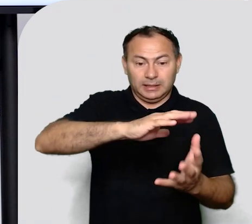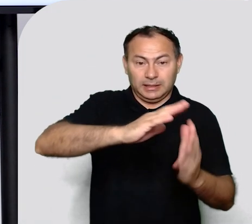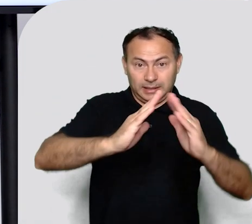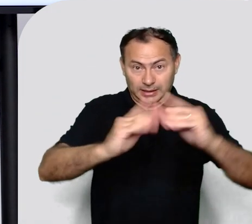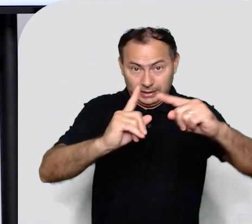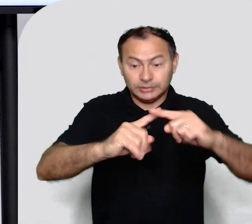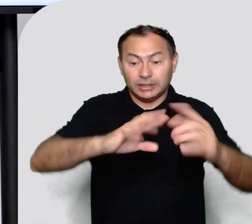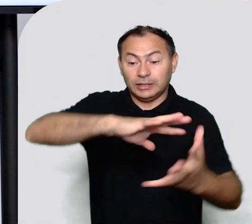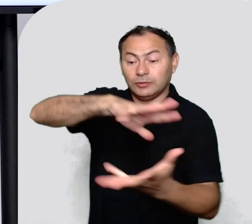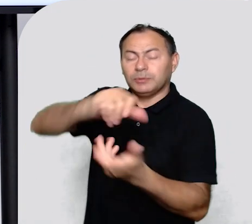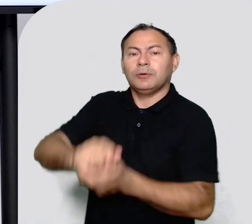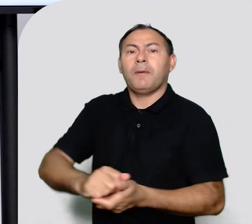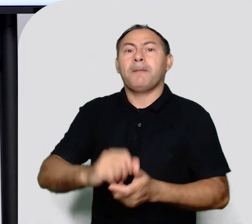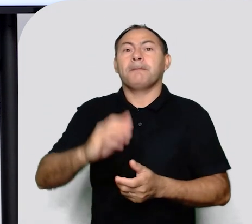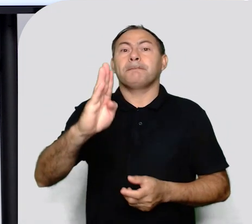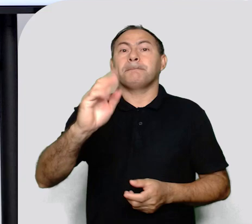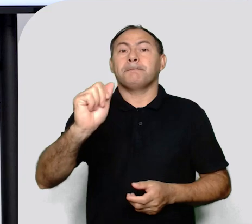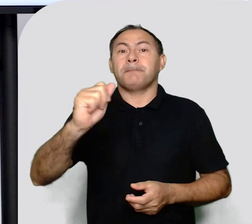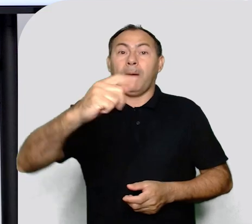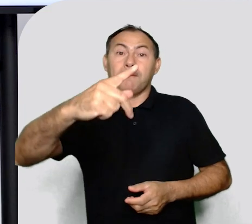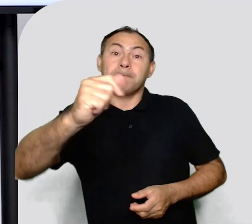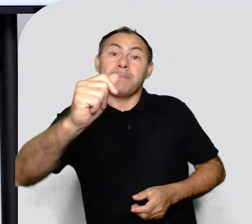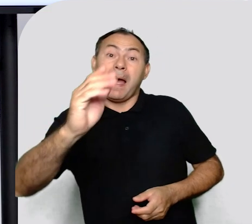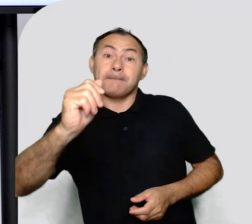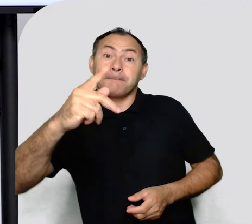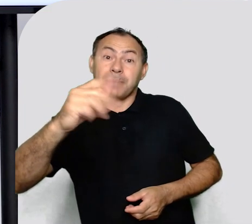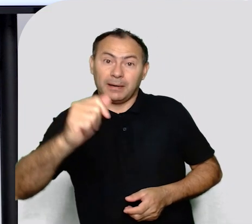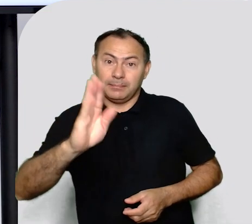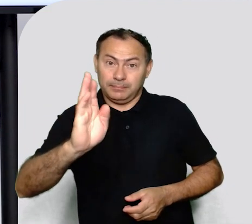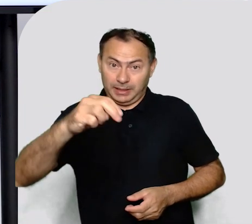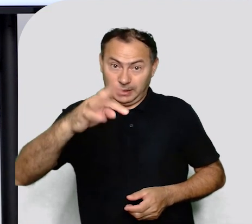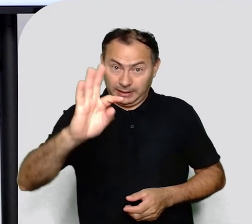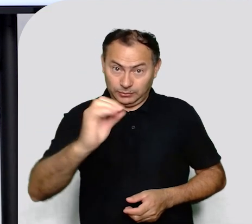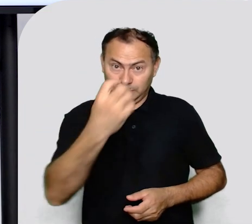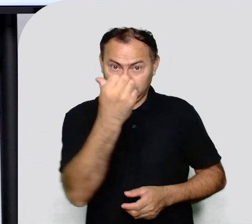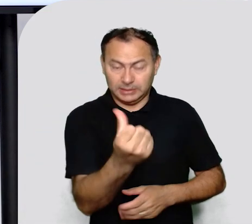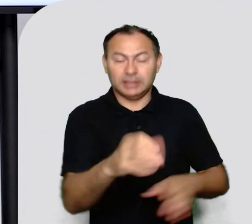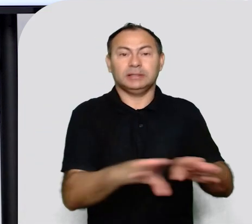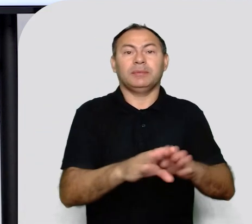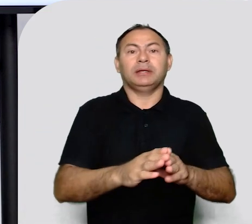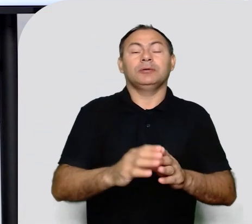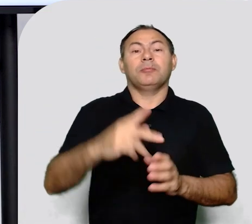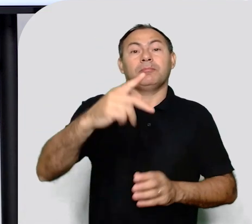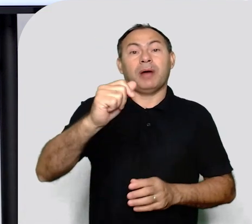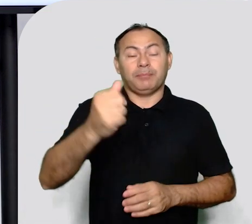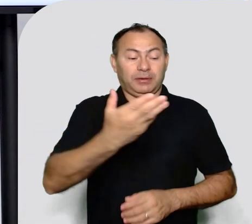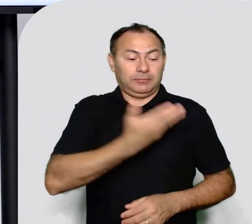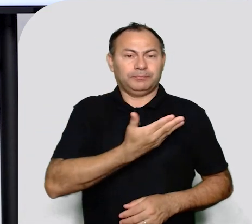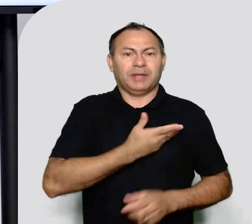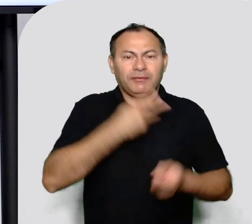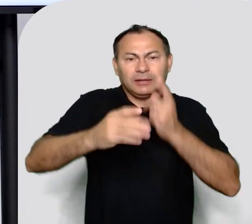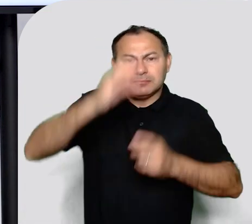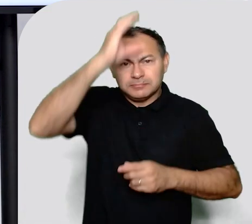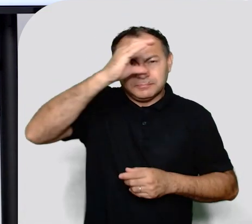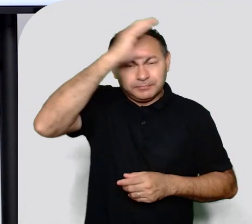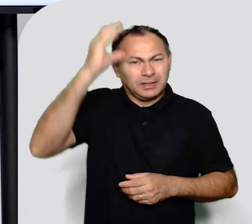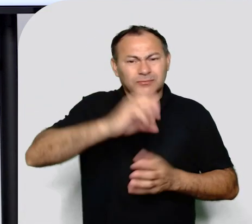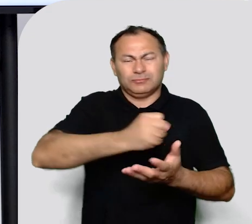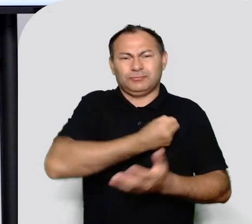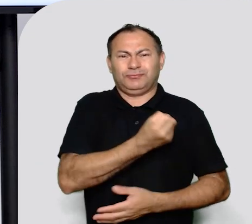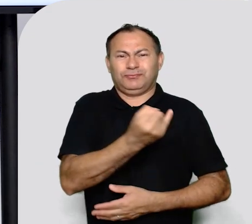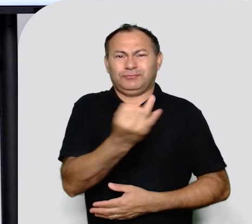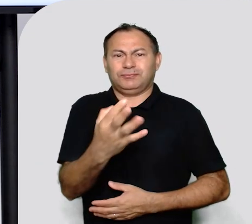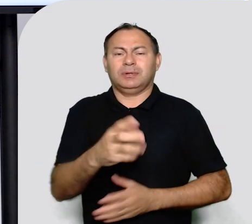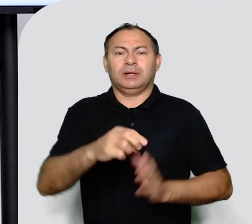Papa Bento XVI e o Papa Francisco recordam que o cristianismo é mais do que uma série de